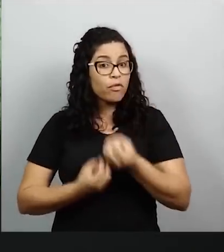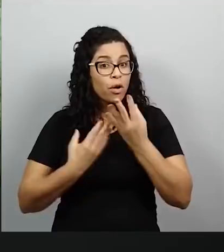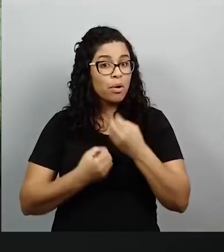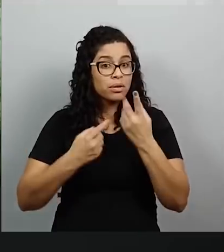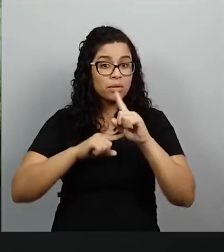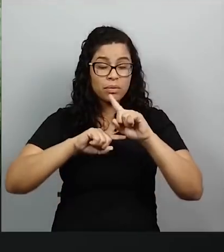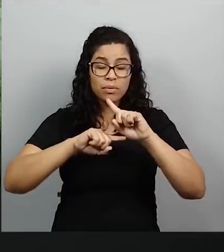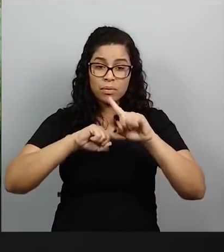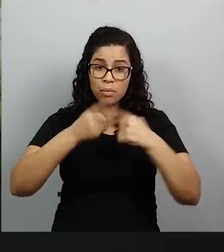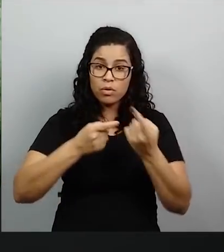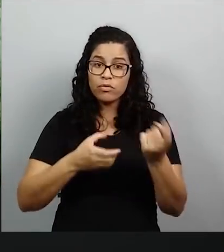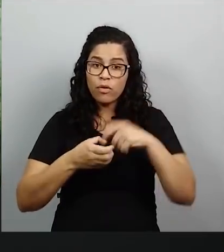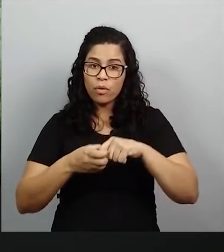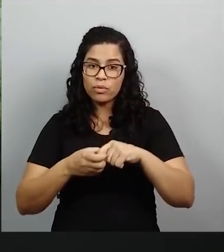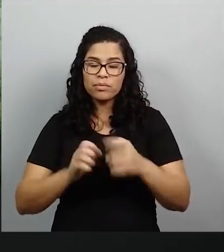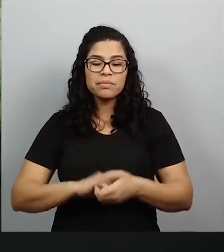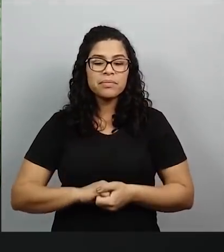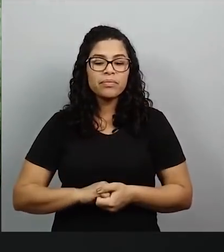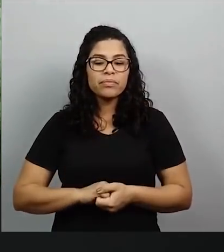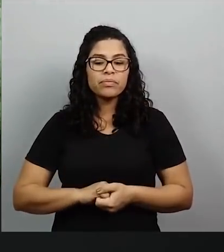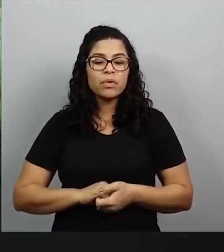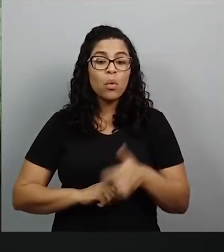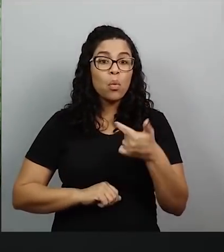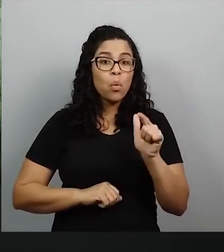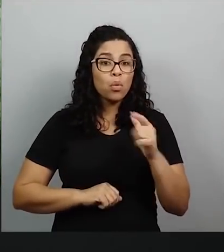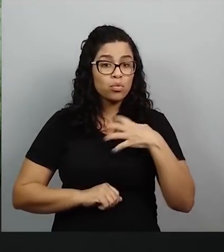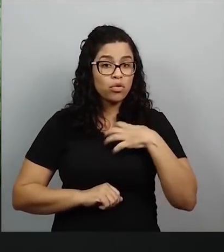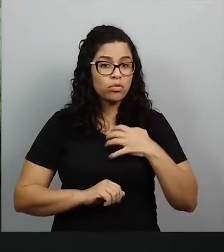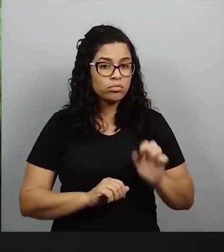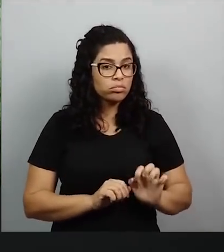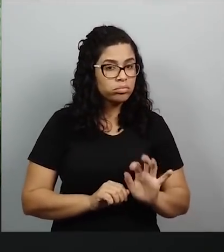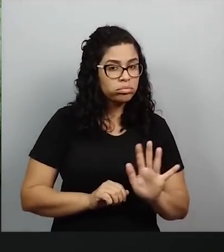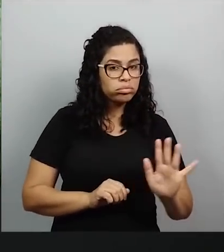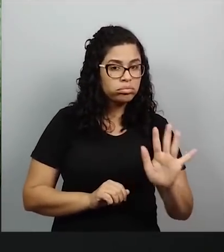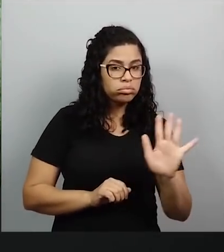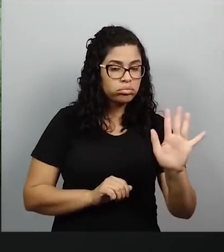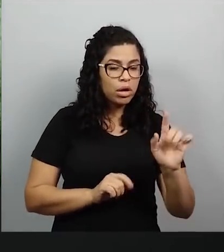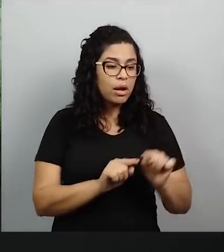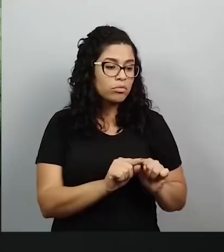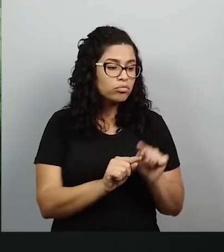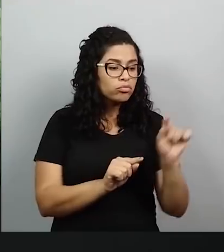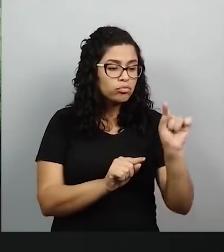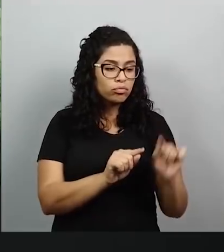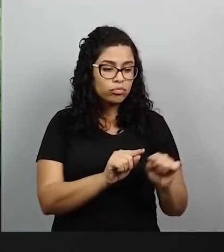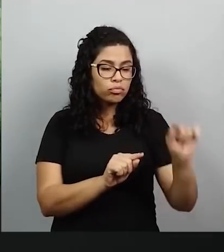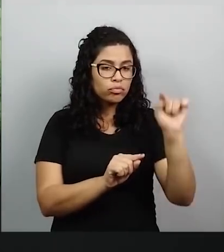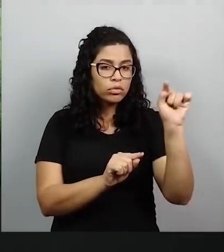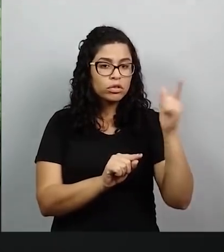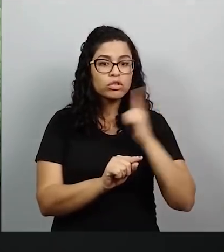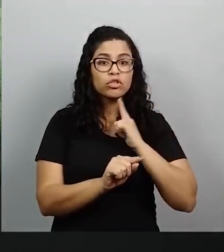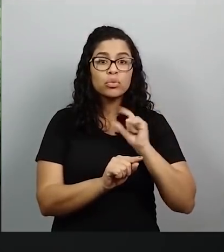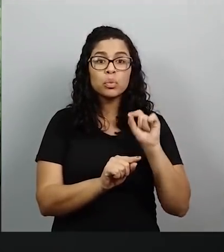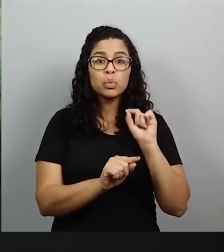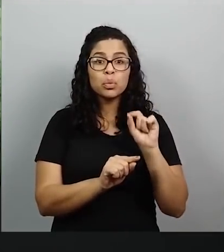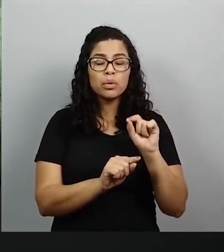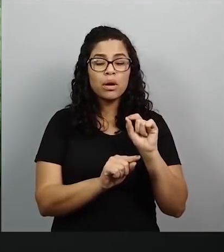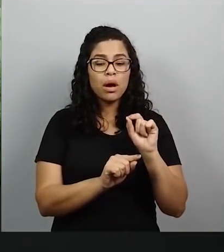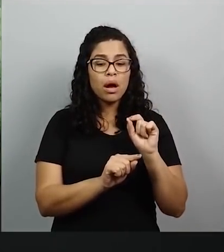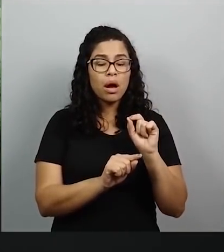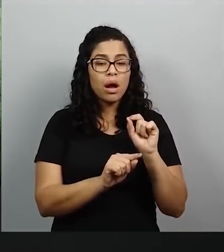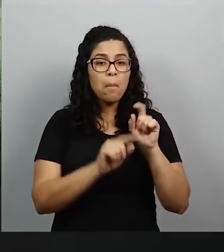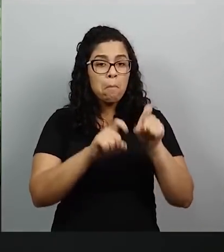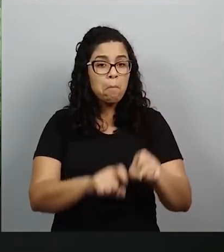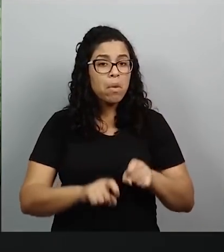Daqui a pouco eu volto nela. Olha só, outra situação aqui, pessoal. Também existiam reconhecimentos aqui para a busca